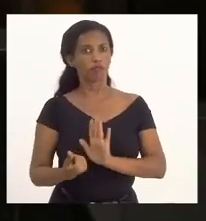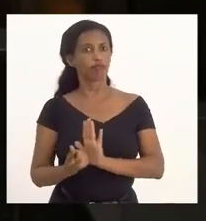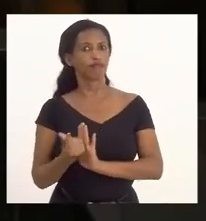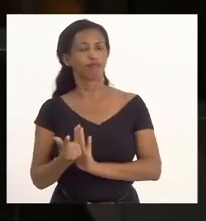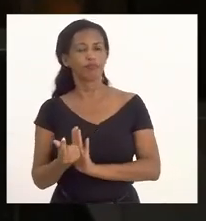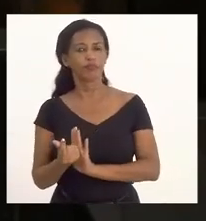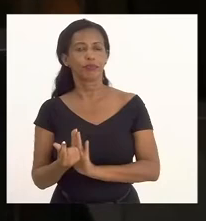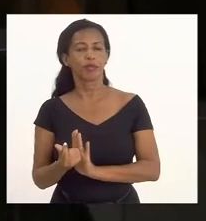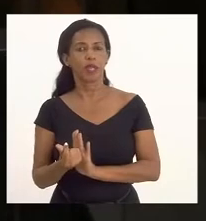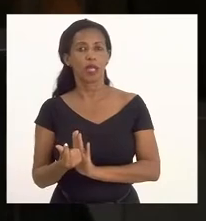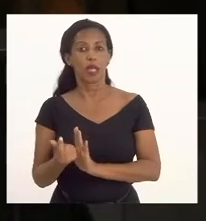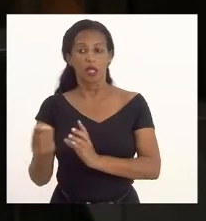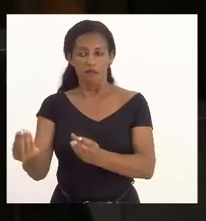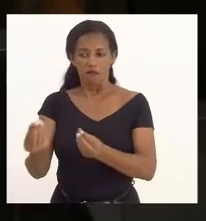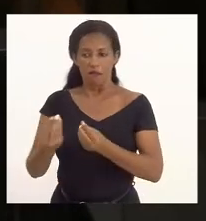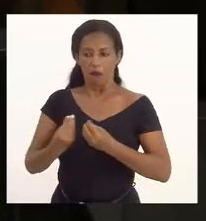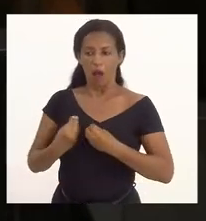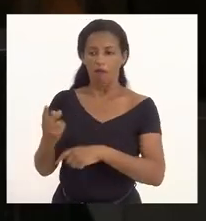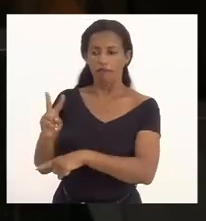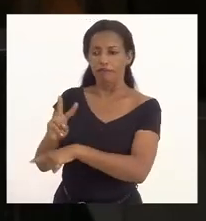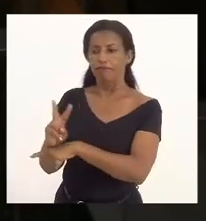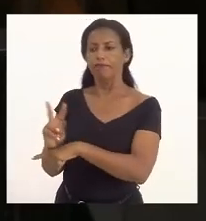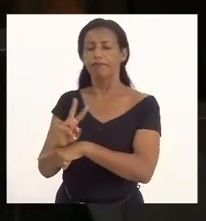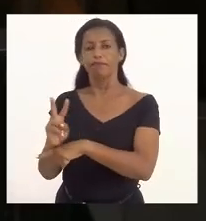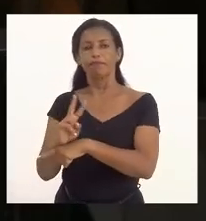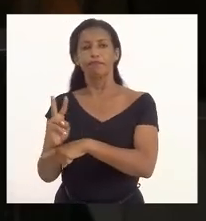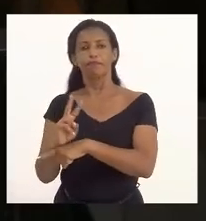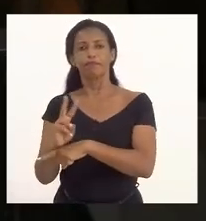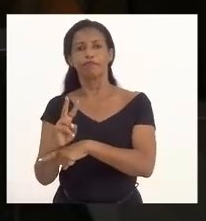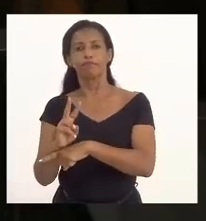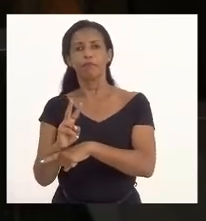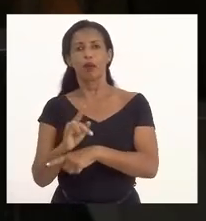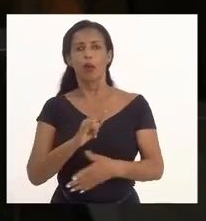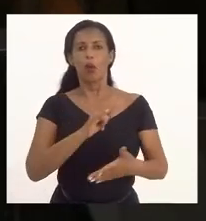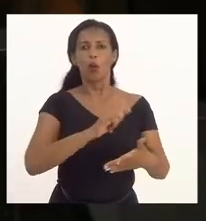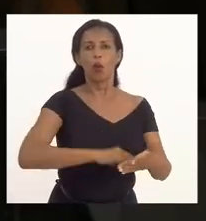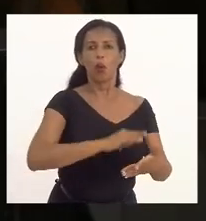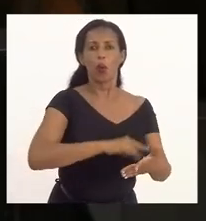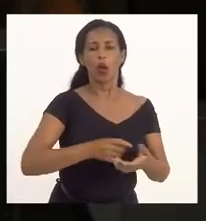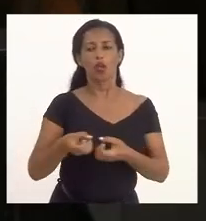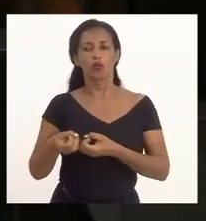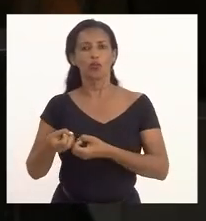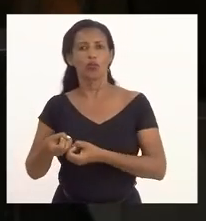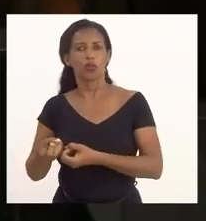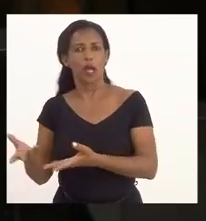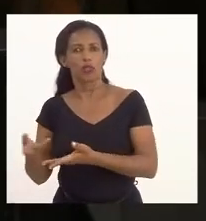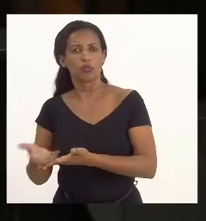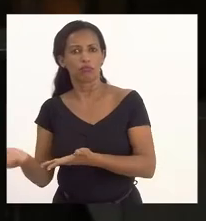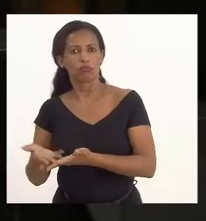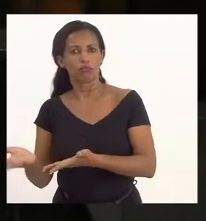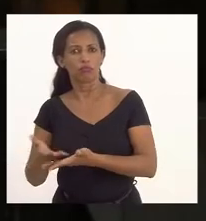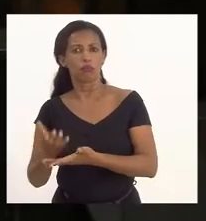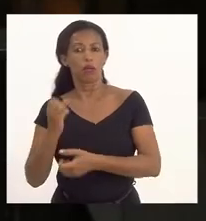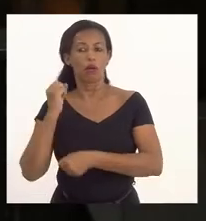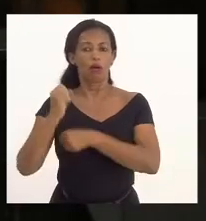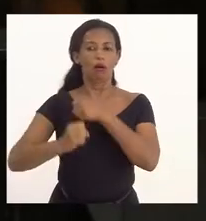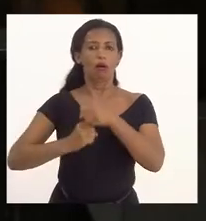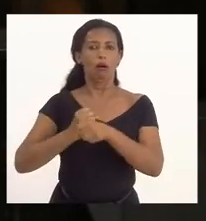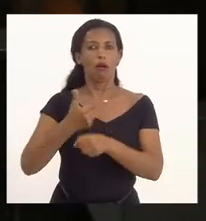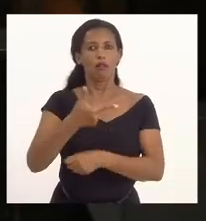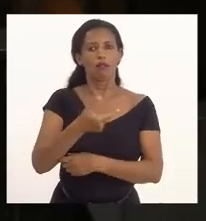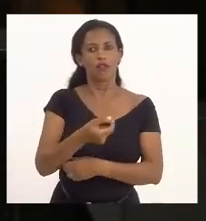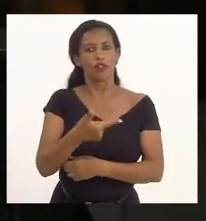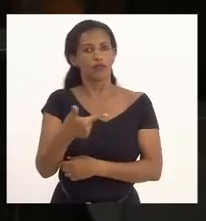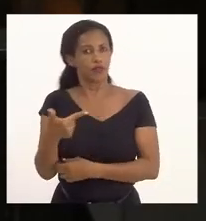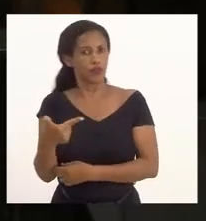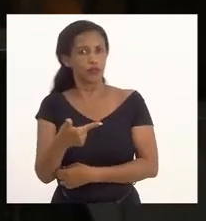nos permitirá fiscalizar as receitas e as despesas no ano de 2022.